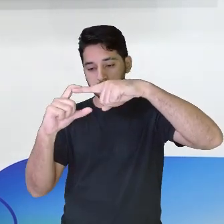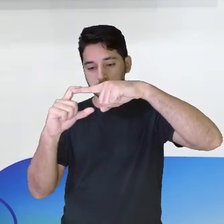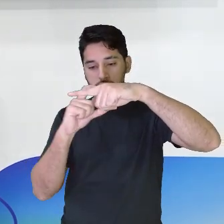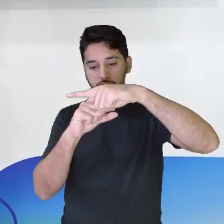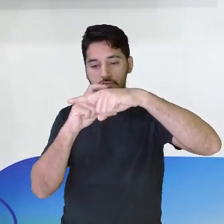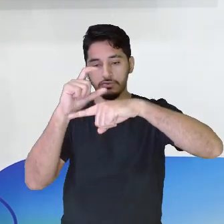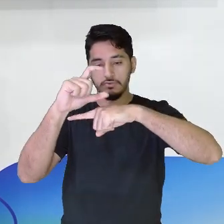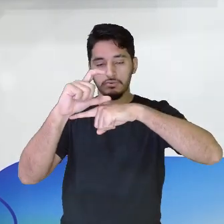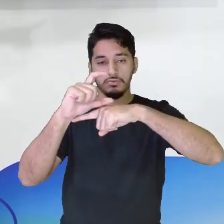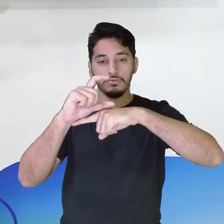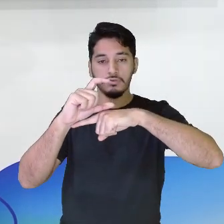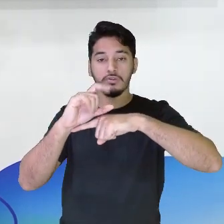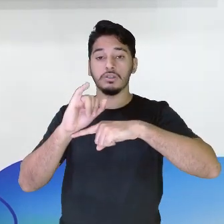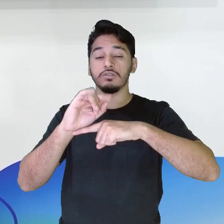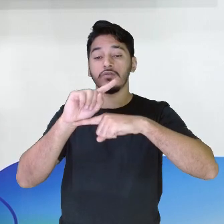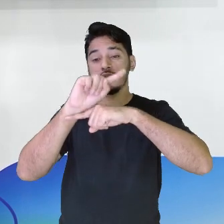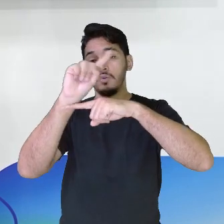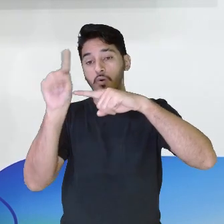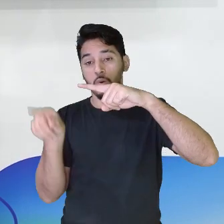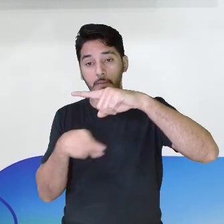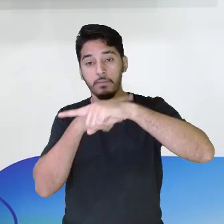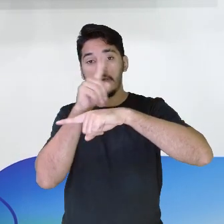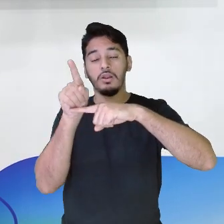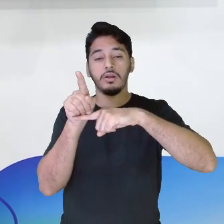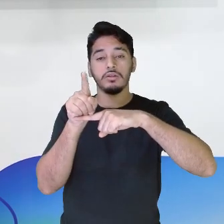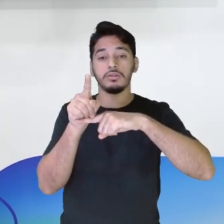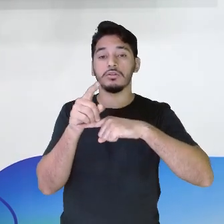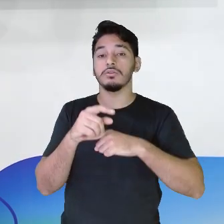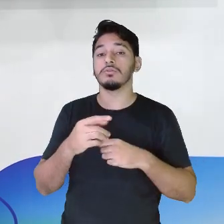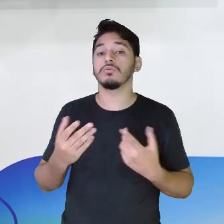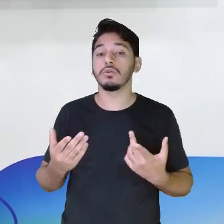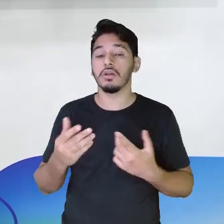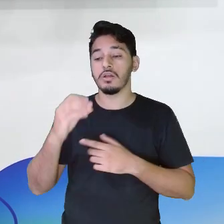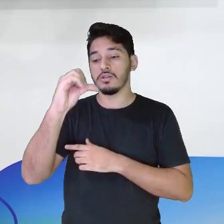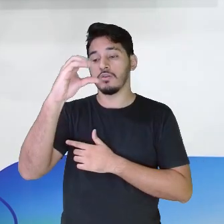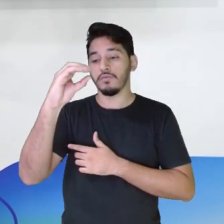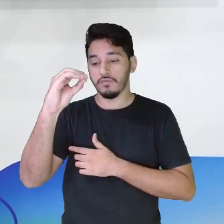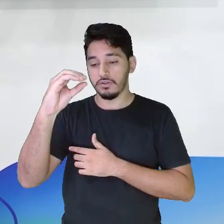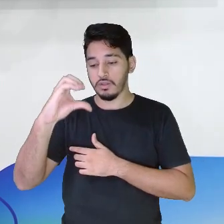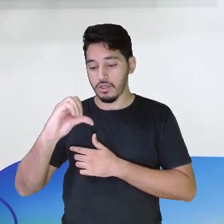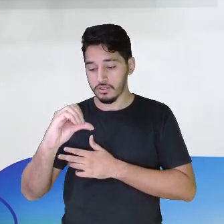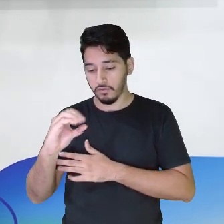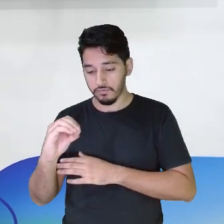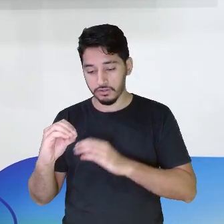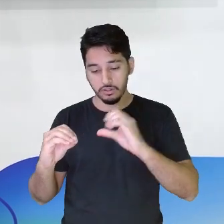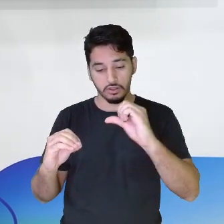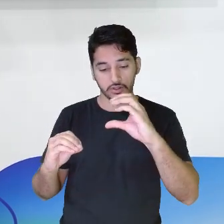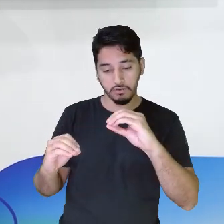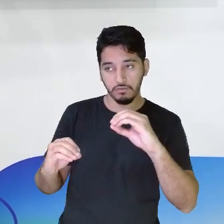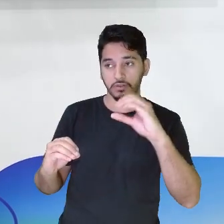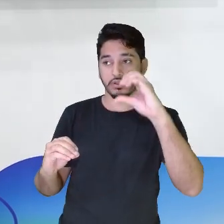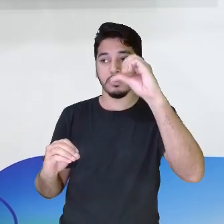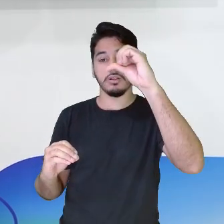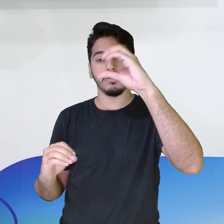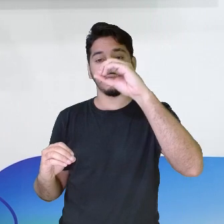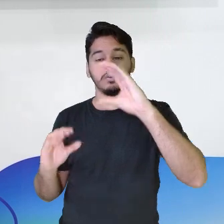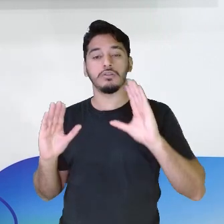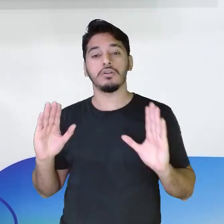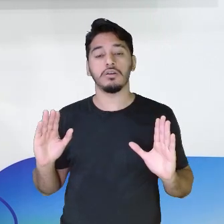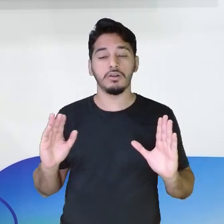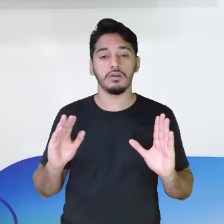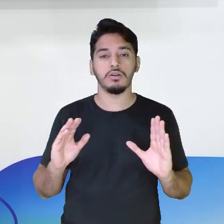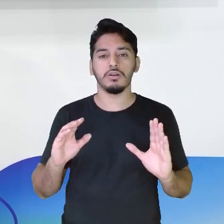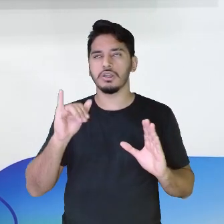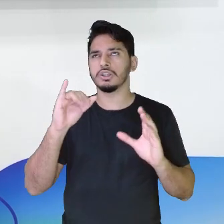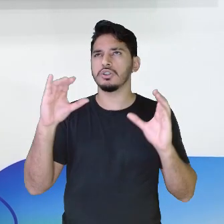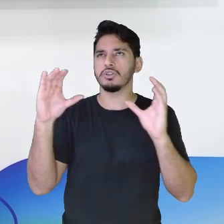E se eu desse uma volta completa, seria 90, 90, 90, 90. Que se